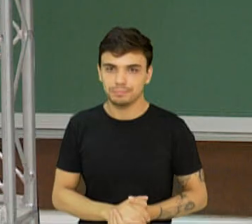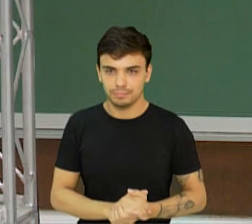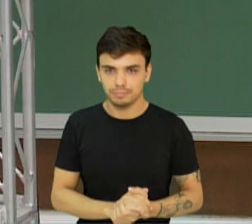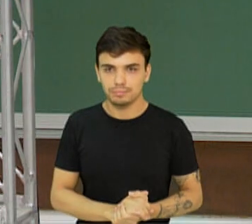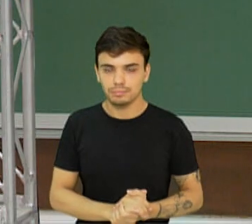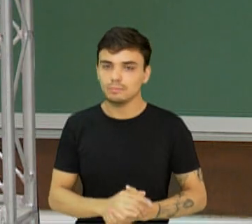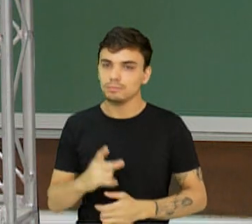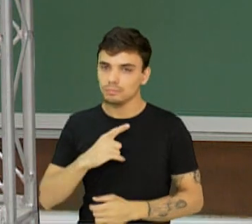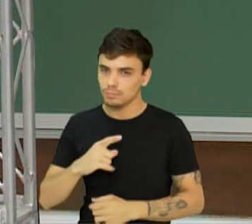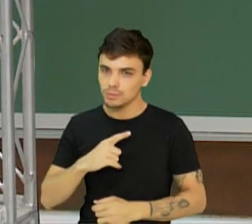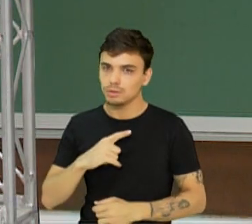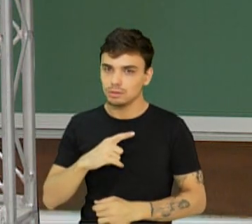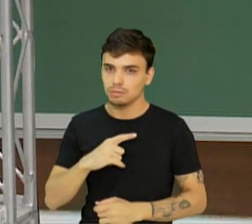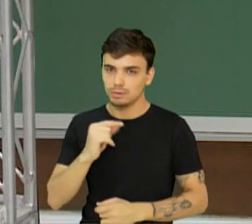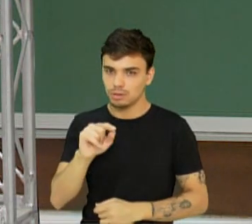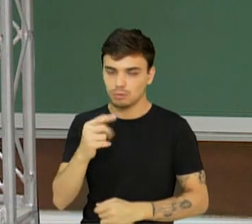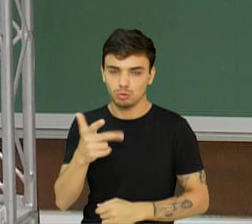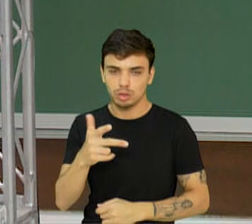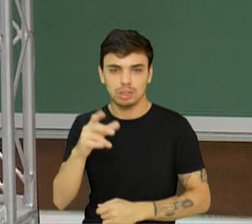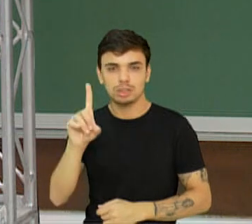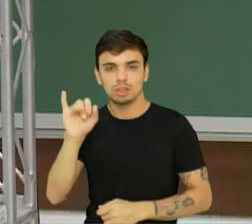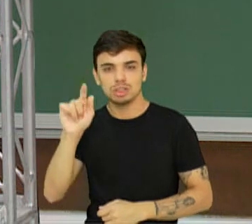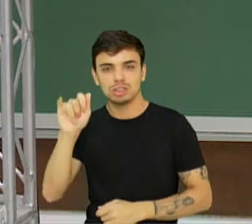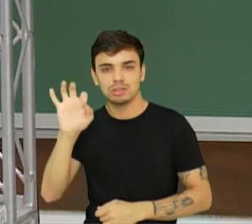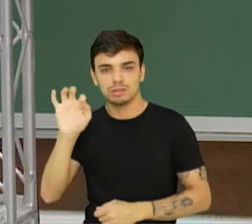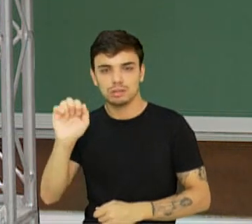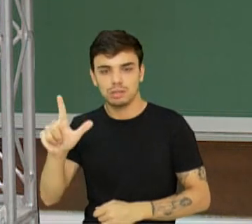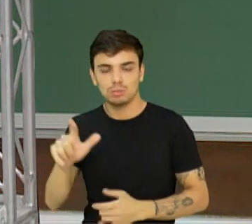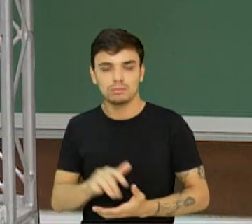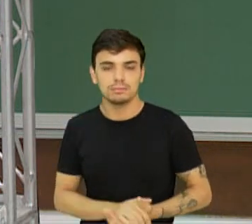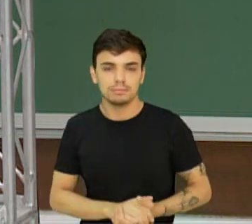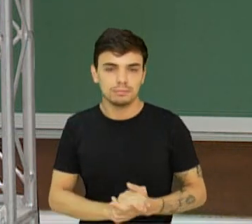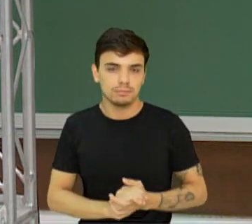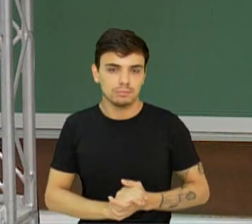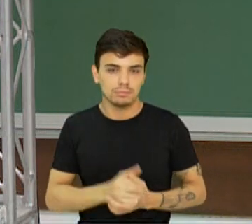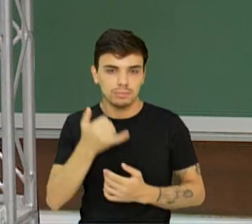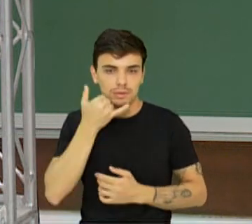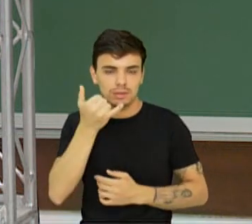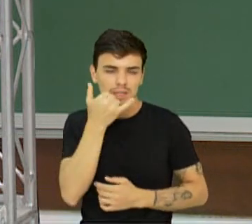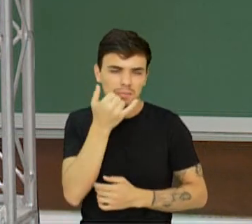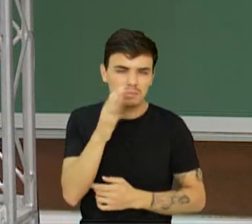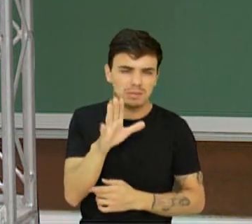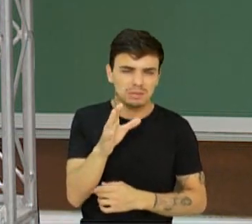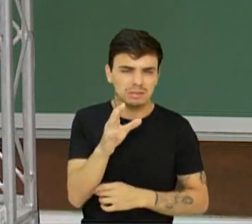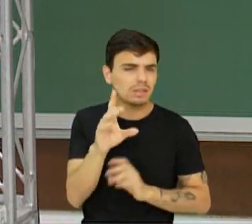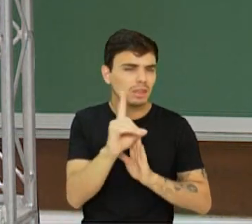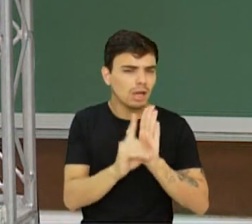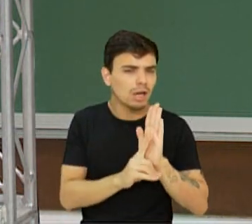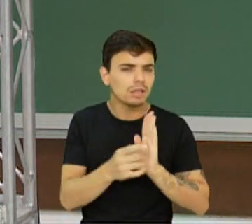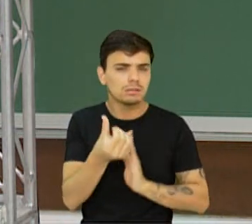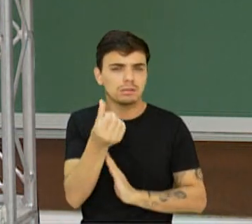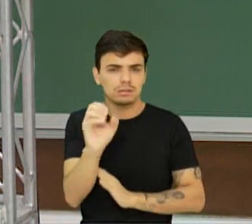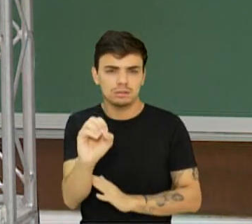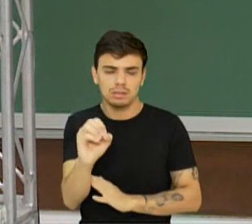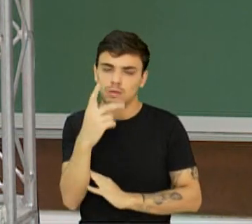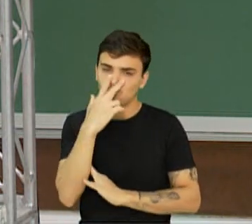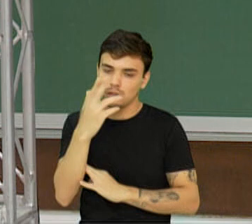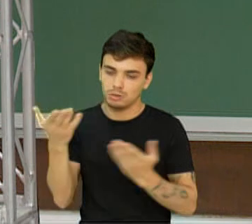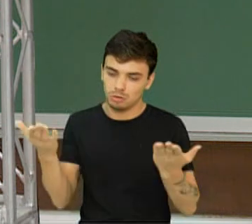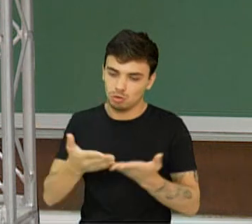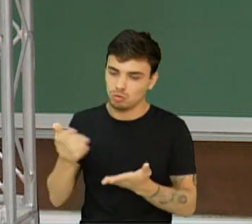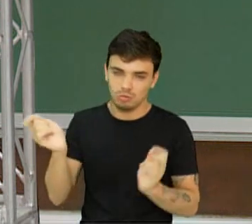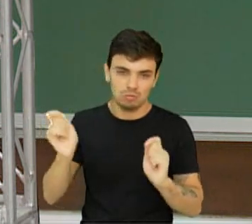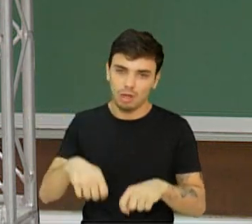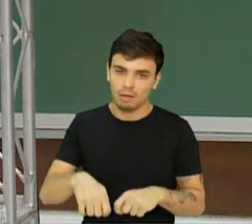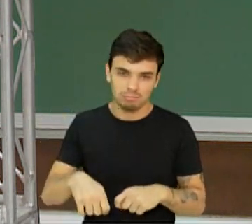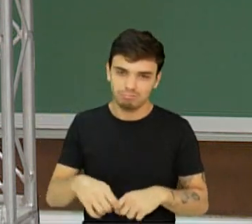exatamente, sem usar o sinal digital. Telefones da década de 60, acredito que hoje eles nem funcionem mais se você ligar